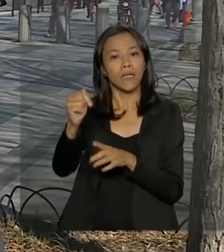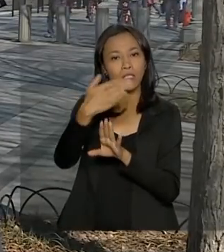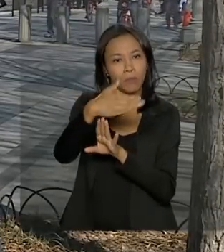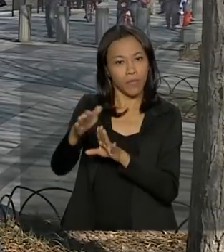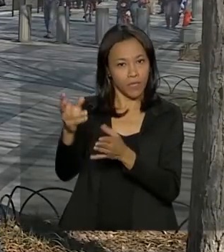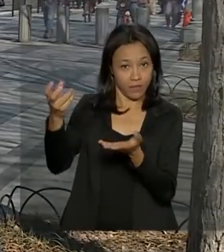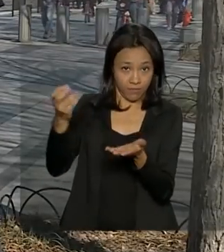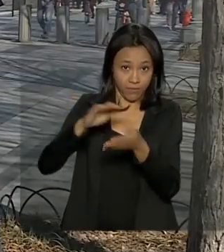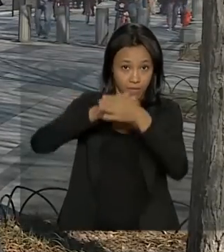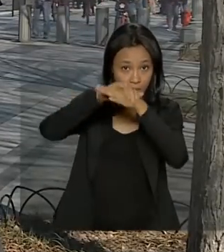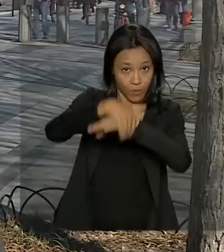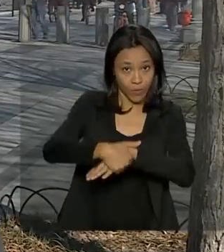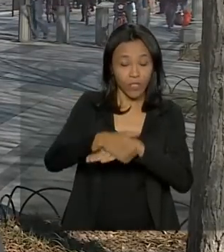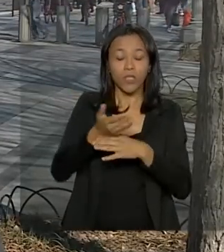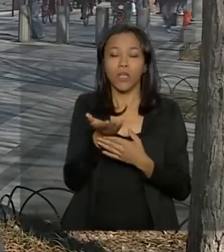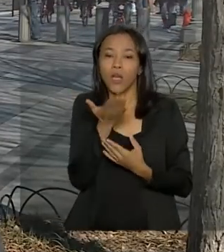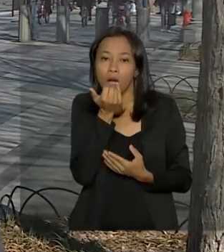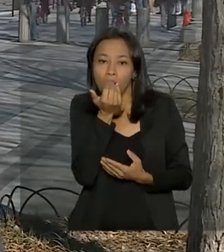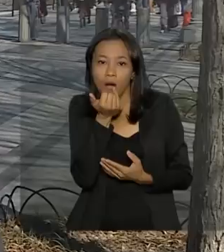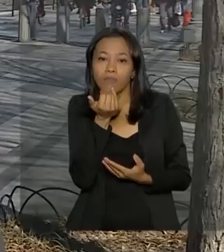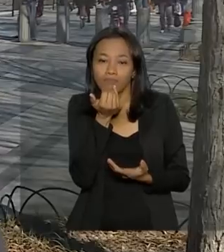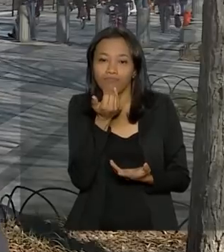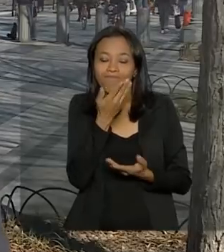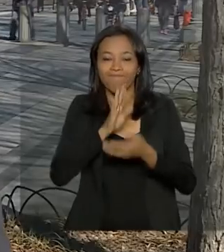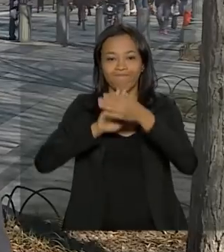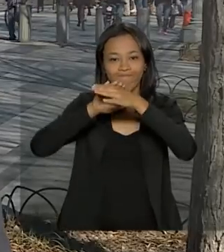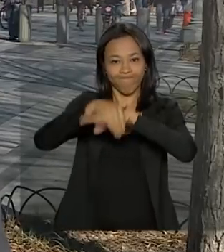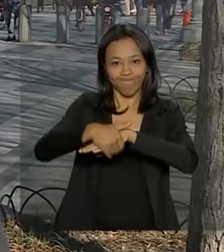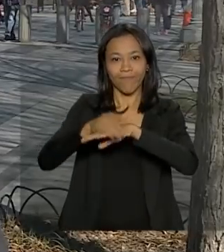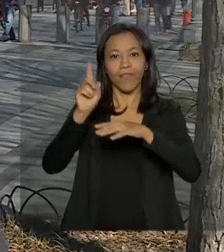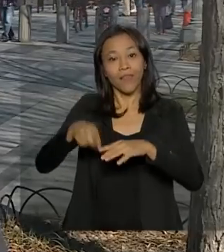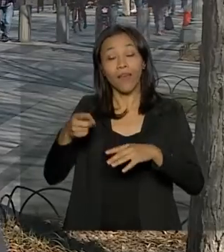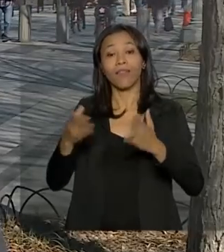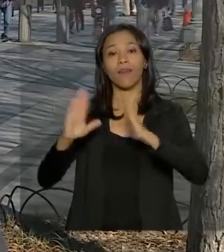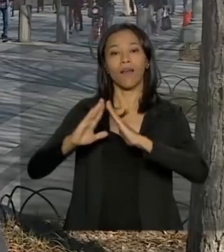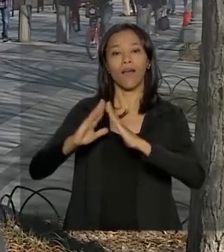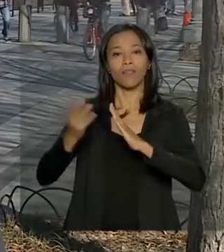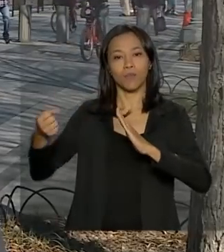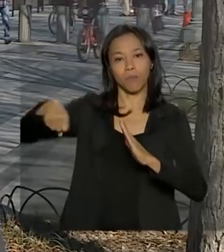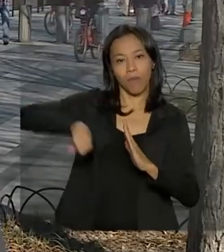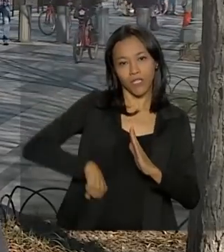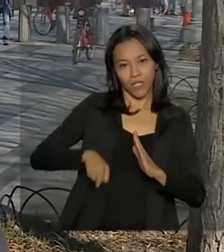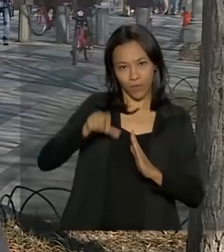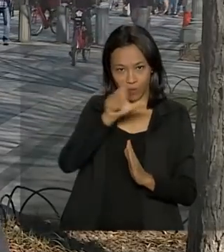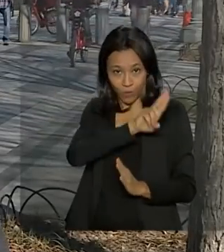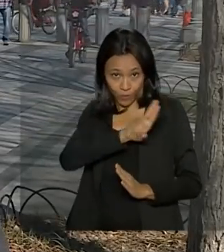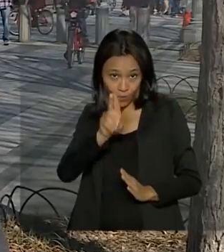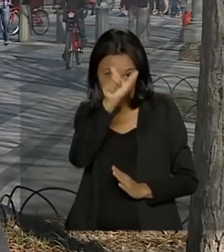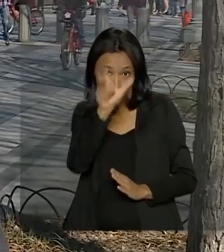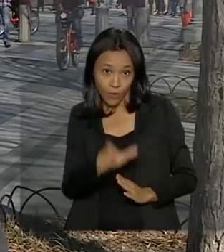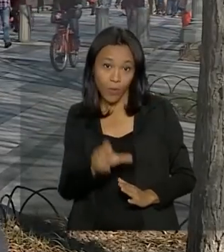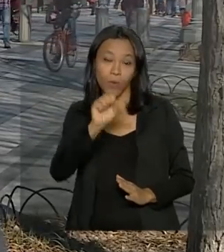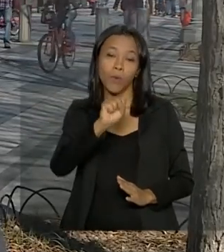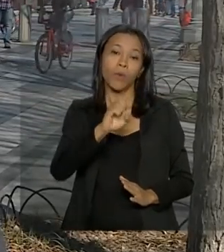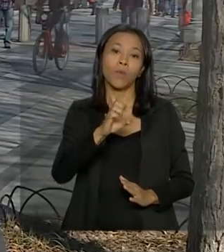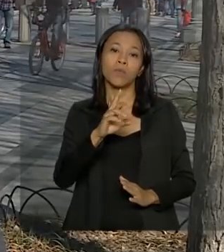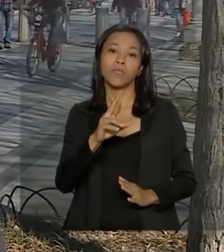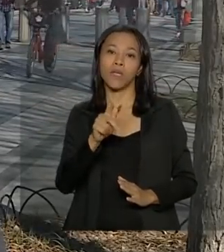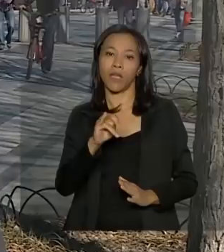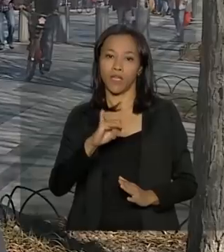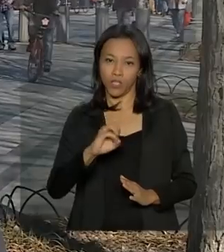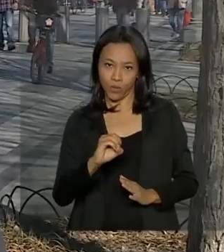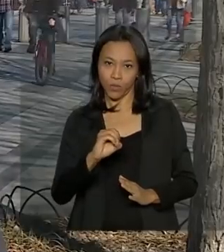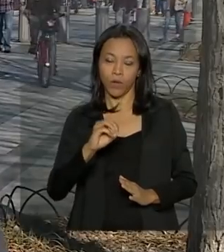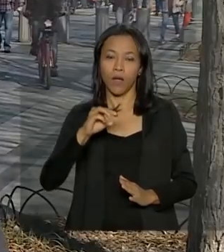presidente participa de um jantar que vai acontecer na residência do embaixador do Brasil em Washington, Sérgio Amaral.